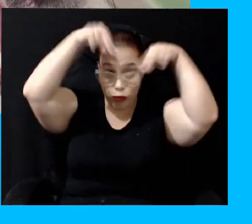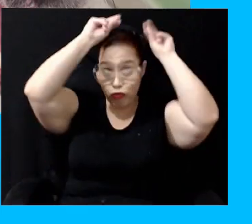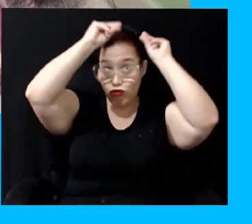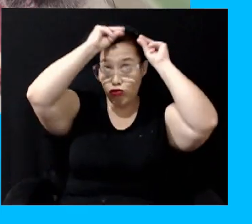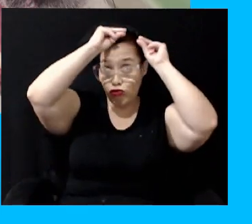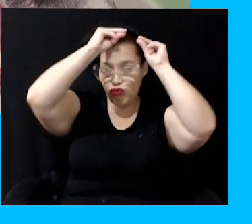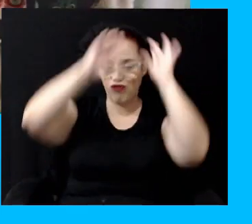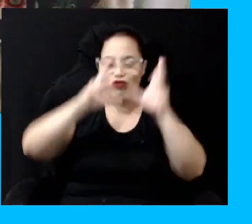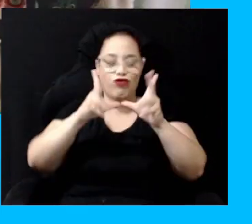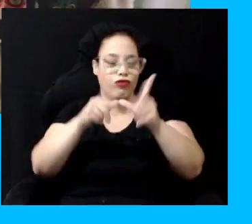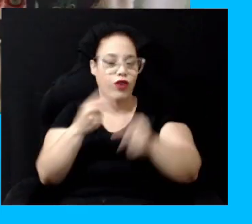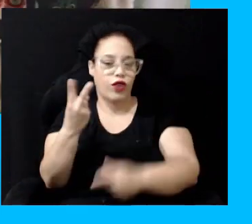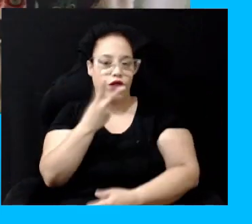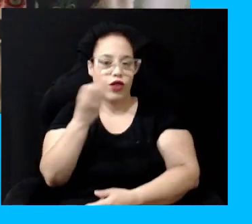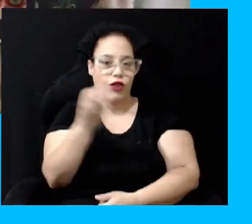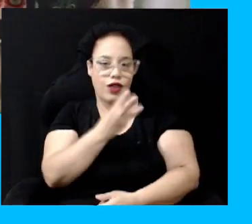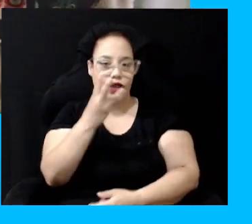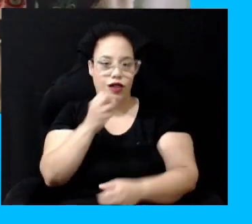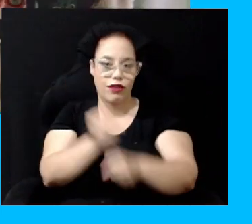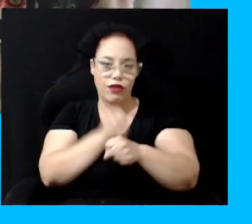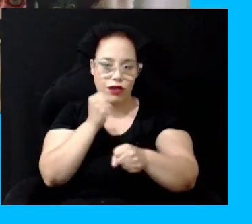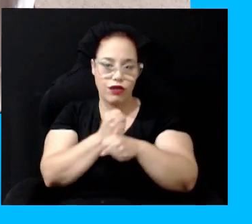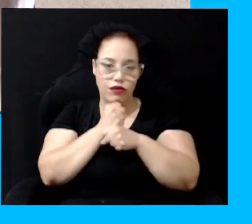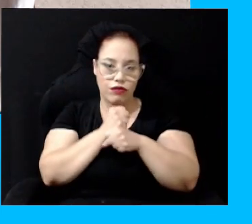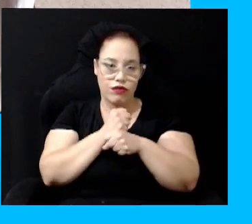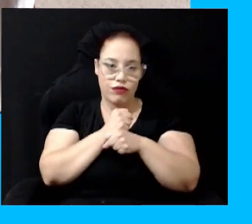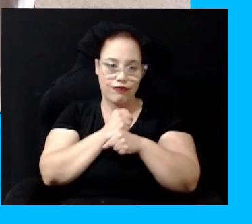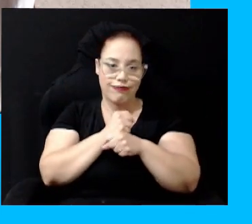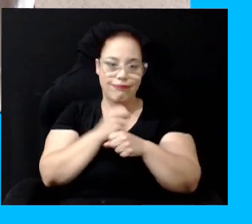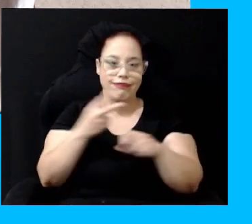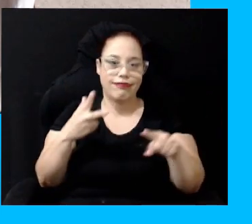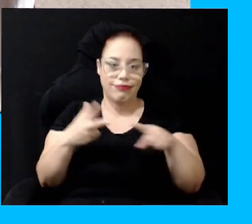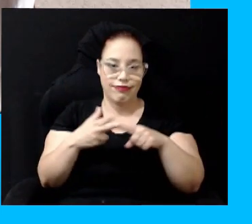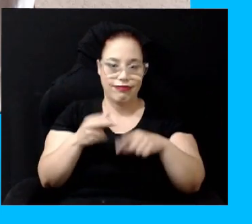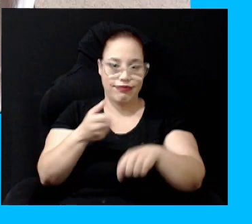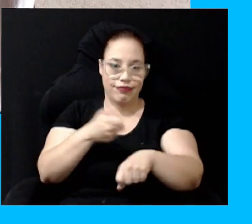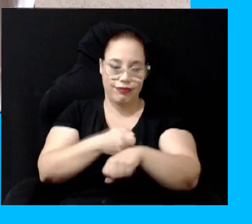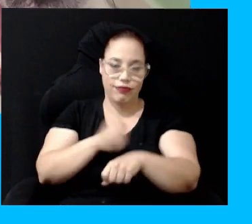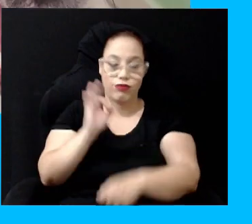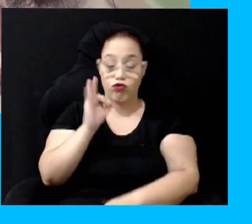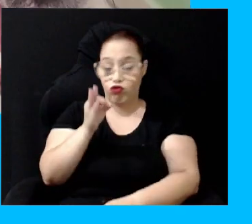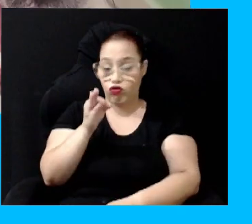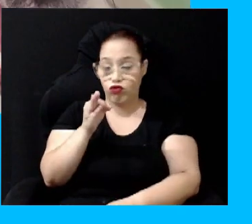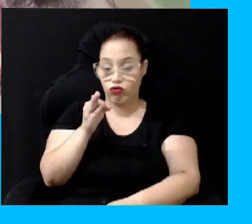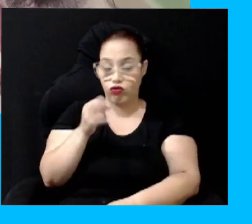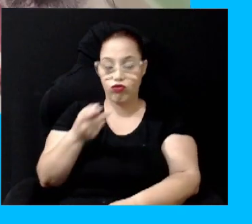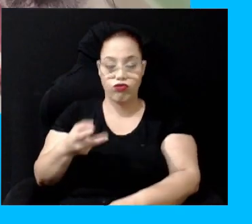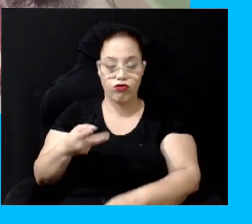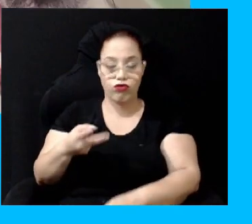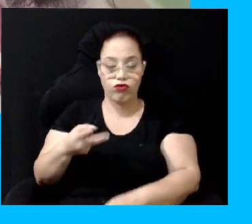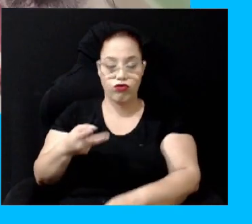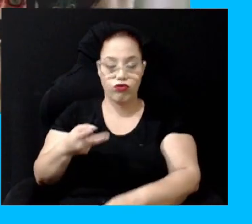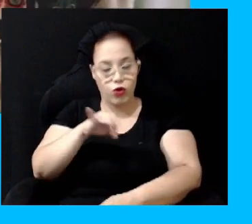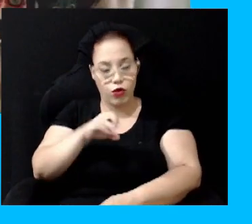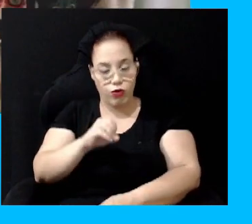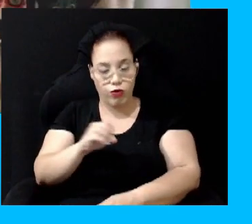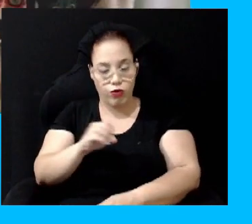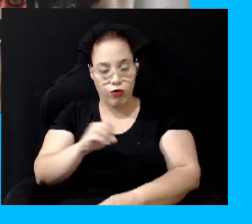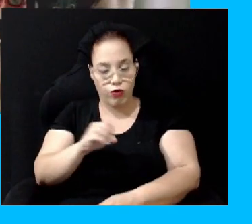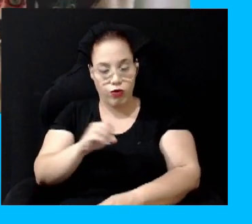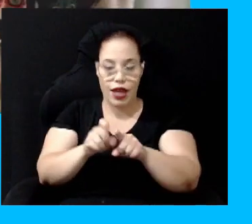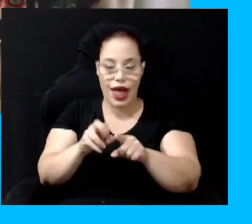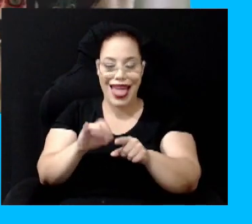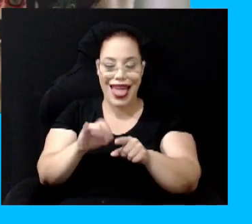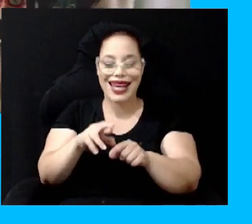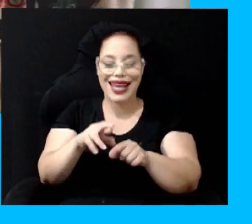entre 2 e 3 anos e estão com as vacinas em dia, já castrados, vermifugados e também adestrados. Se você